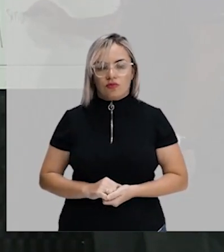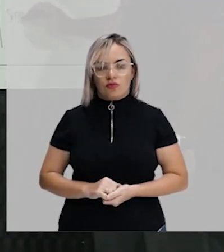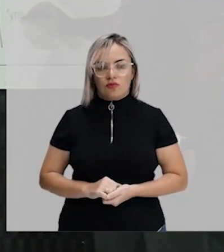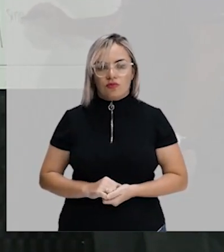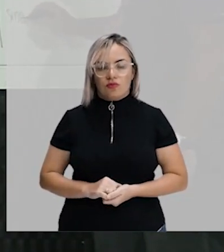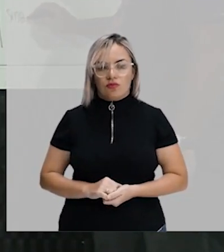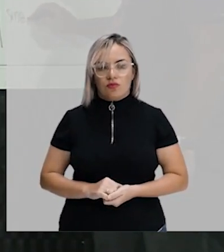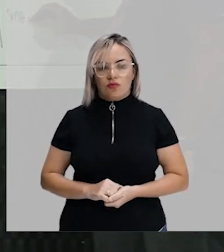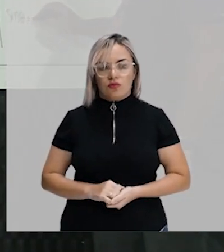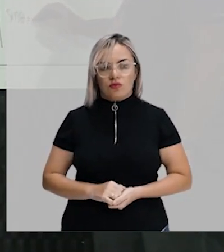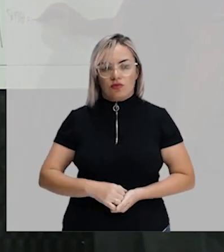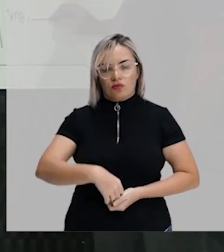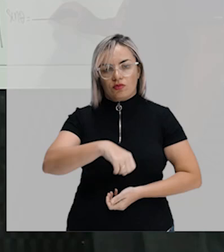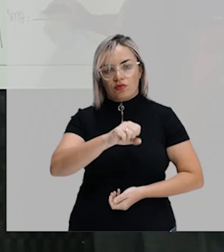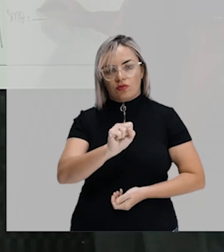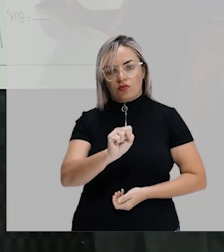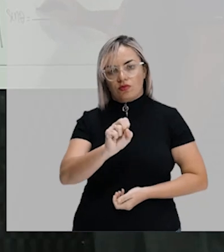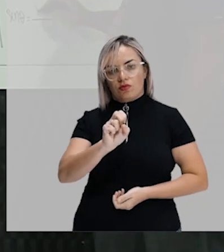O seno do ângulo θ